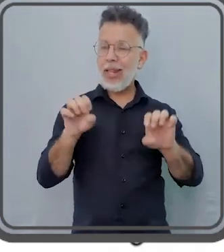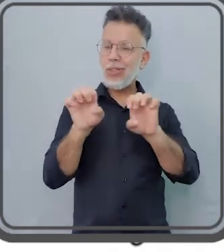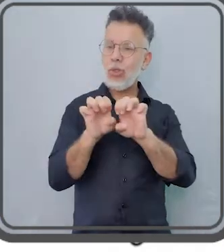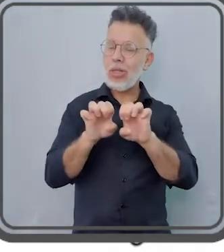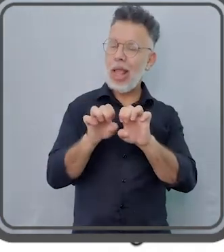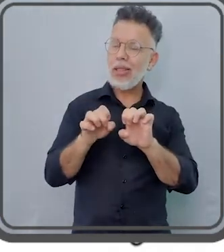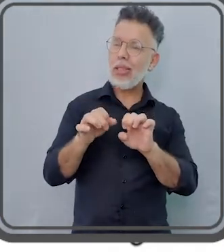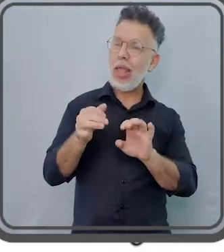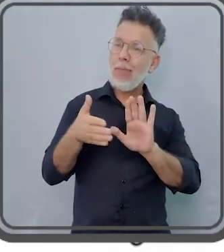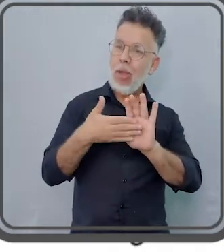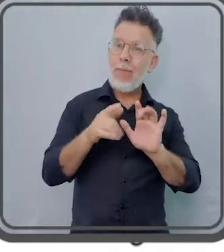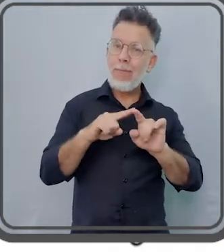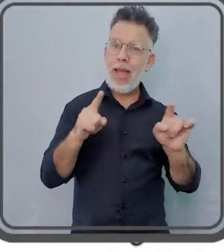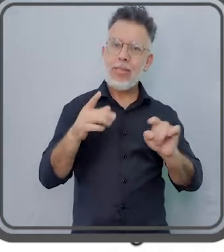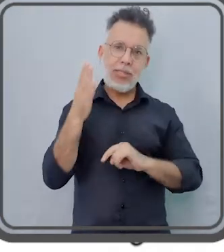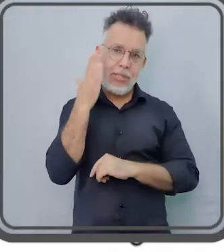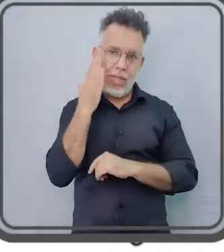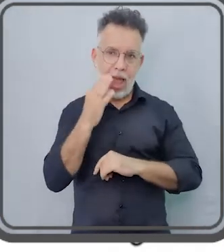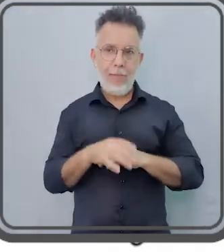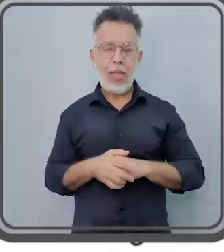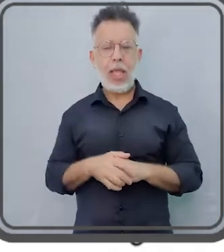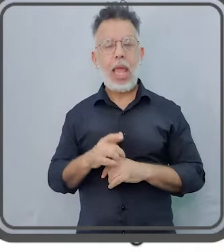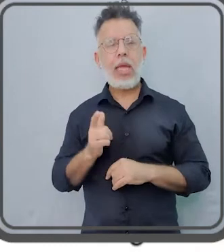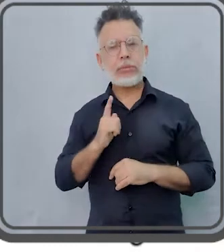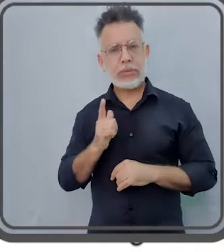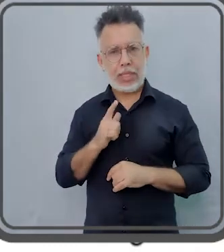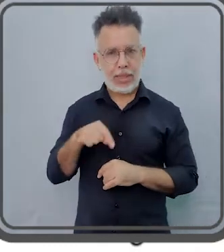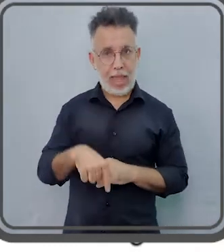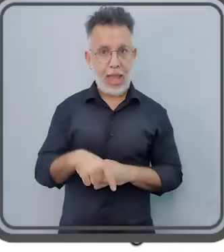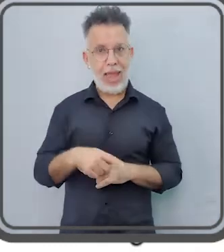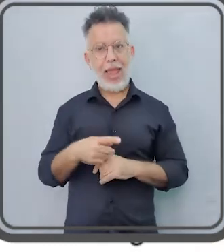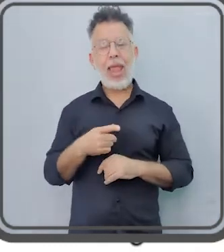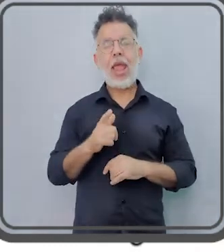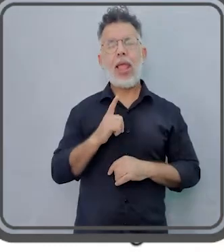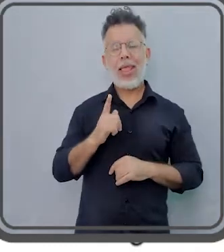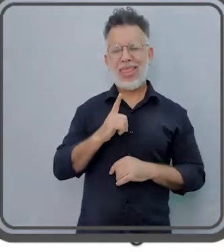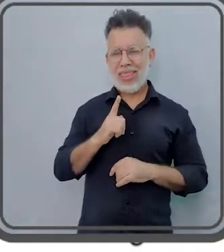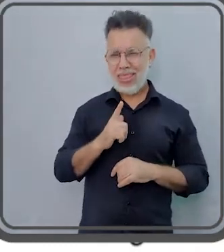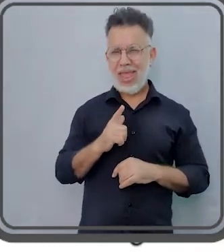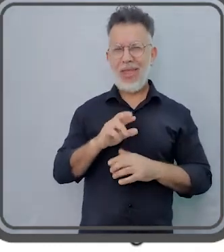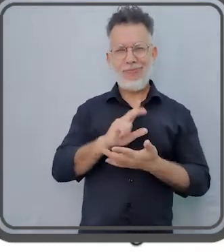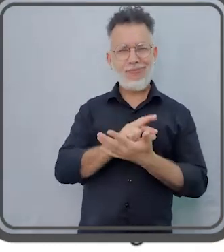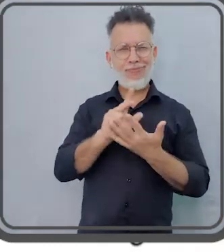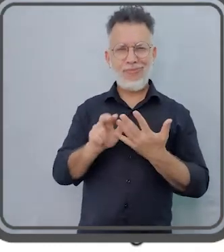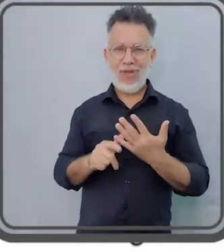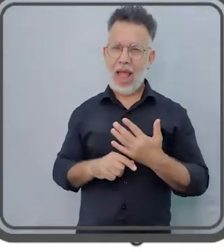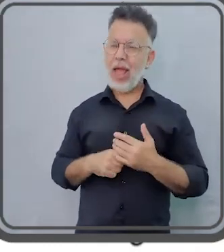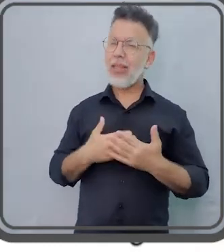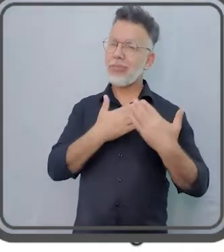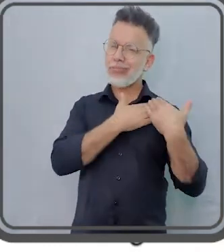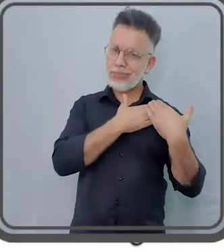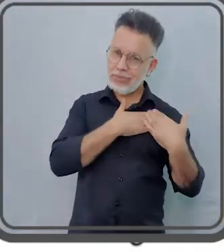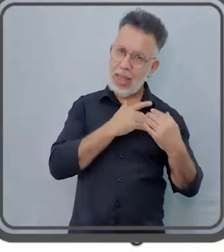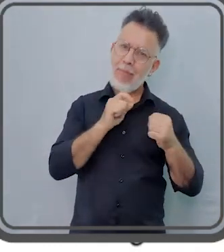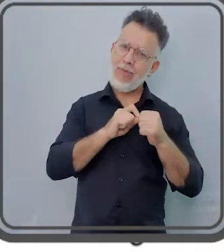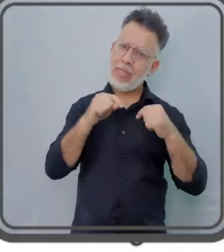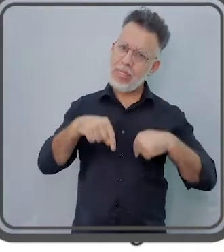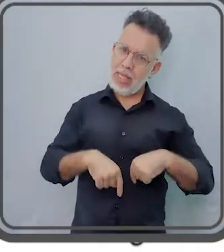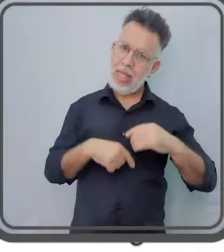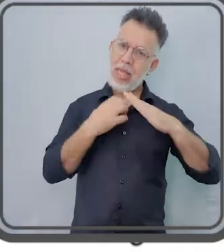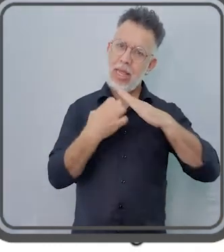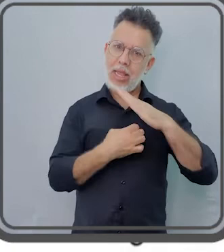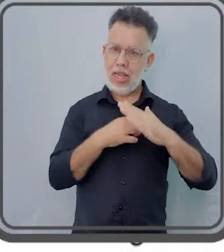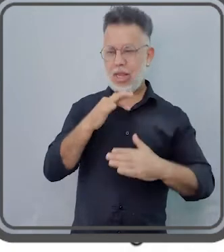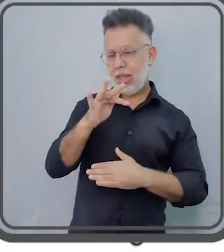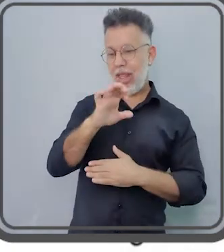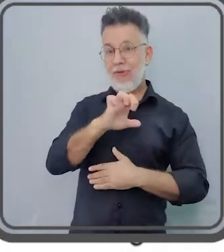gente sabe, e a gente ainda tem, aqui cabe falar que acho que a gente ainda tem várias tarefas para cumprir na FIU, principalmente no campo da diversidade. Assim,